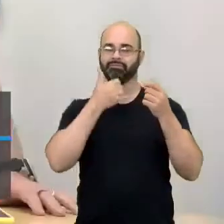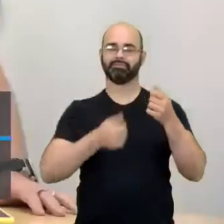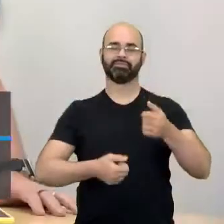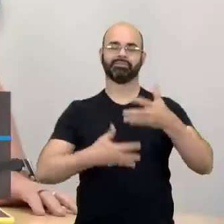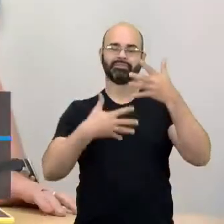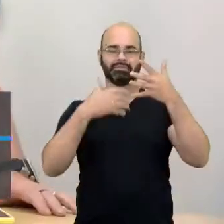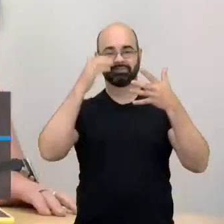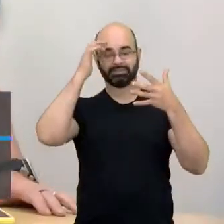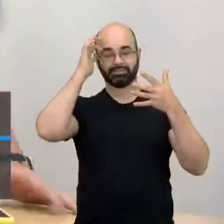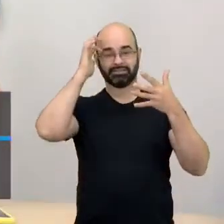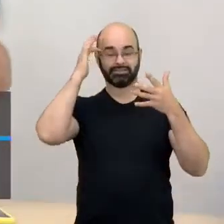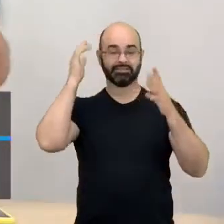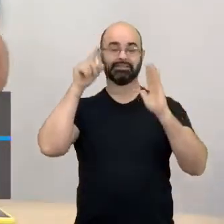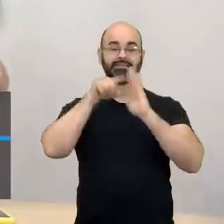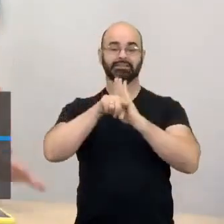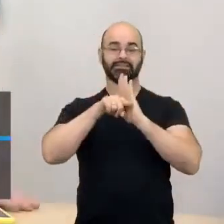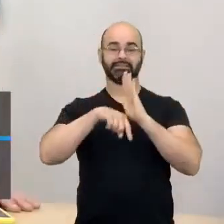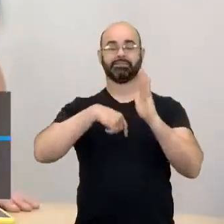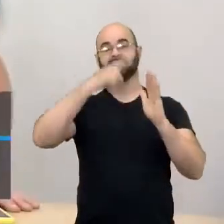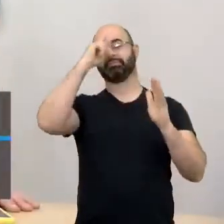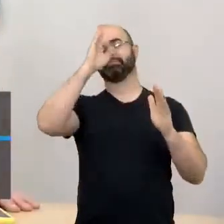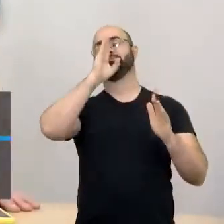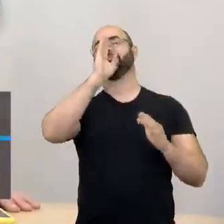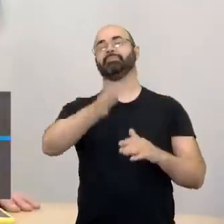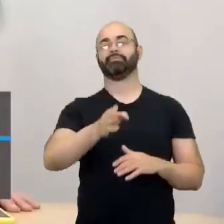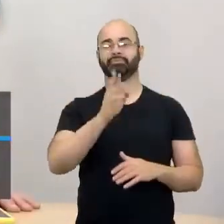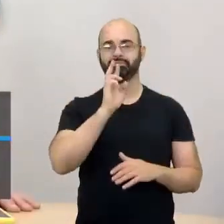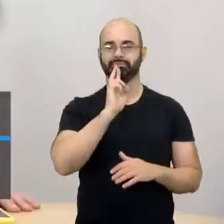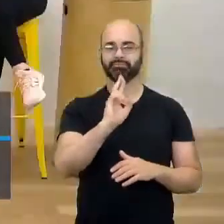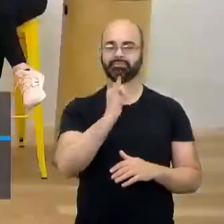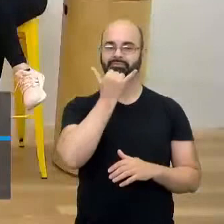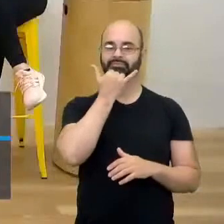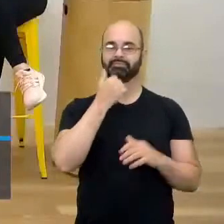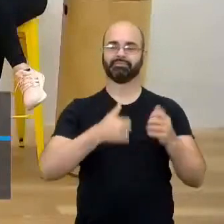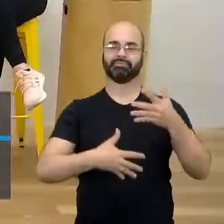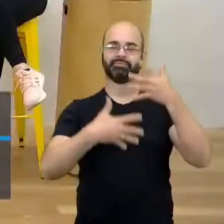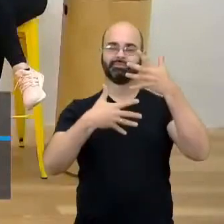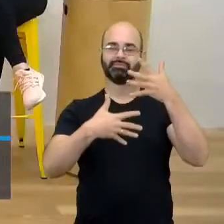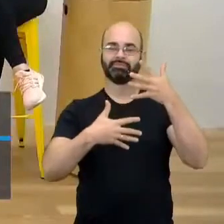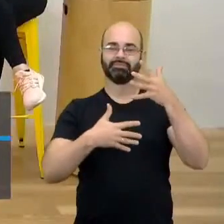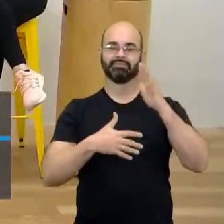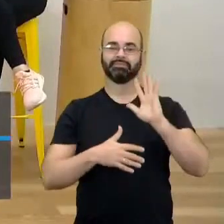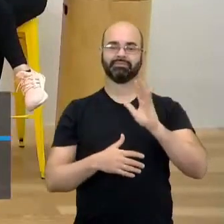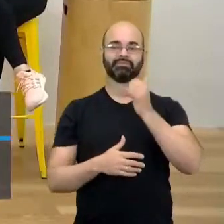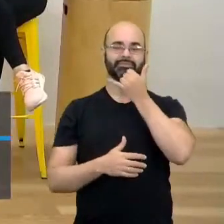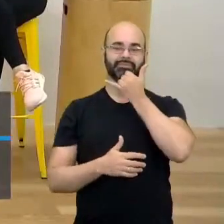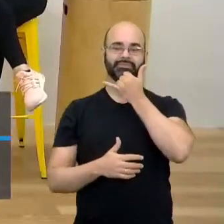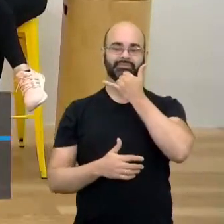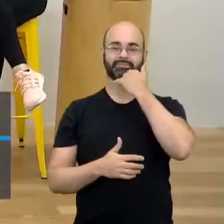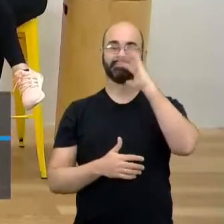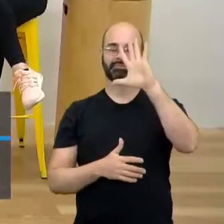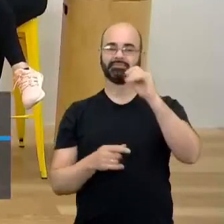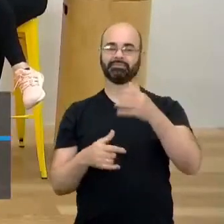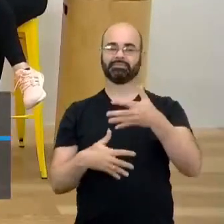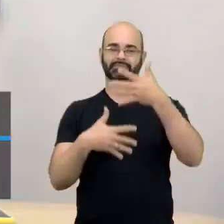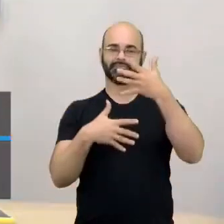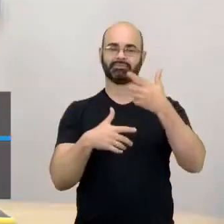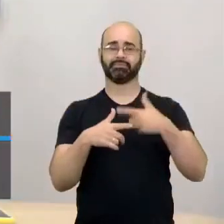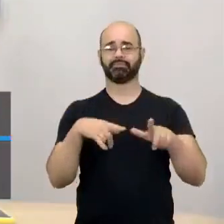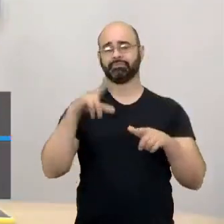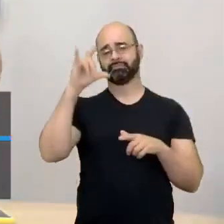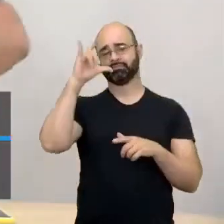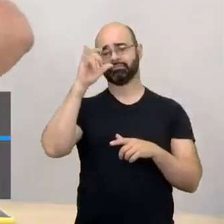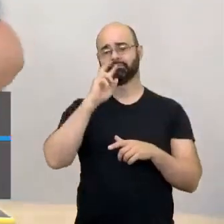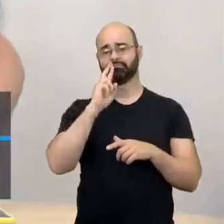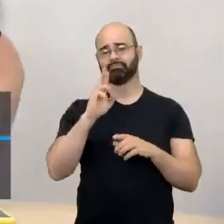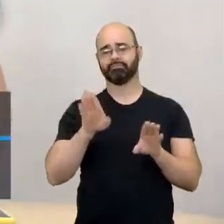fica empolgada com enquete, então você já foi na enquete. É chat, né? Ai, meu pai do céu. Mas se é quiser no chat. Se quiser responder no Instagram, pode responder